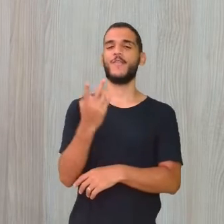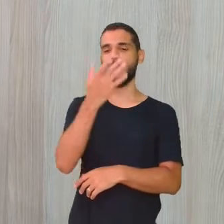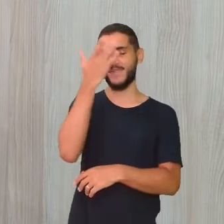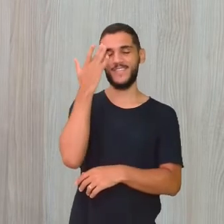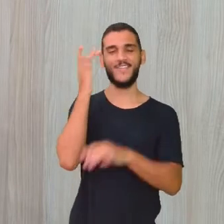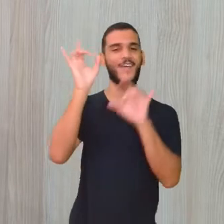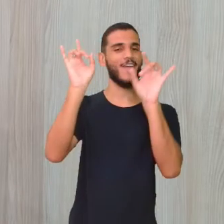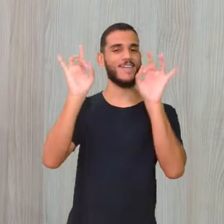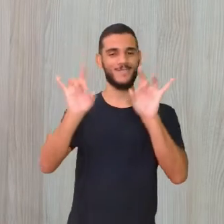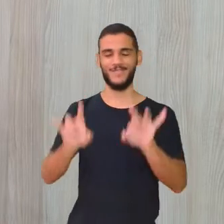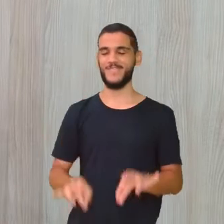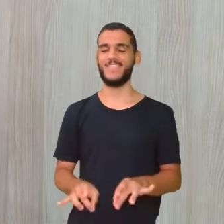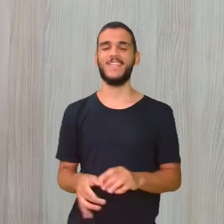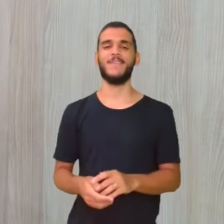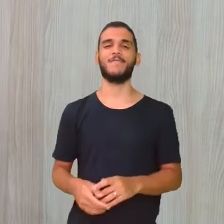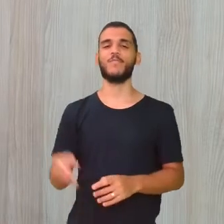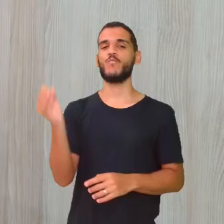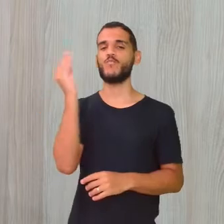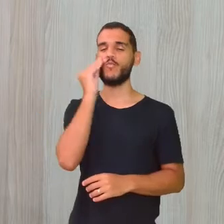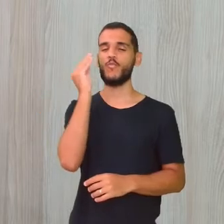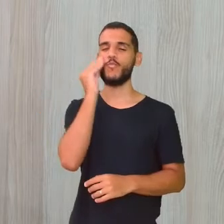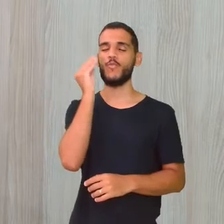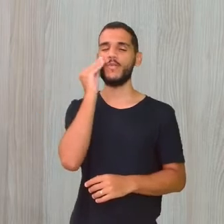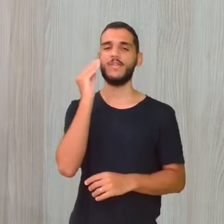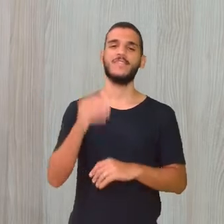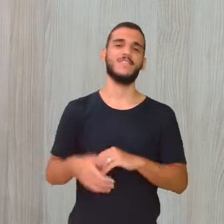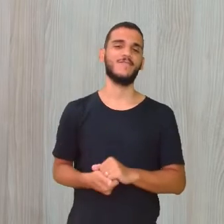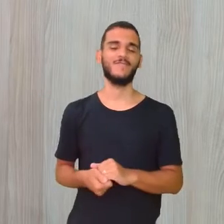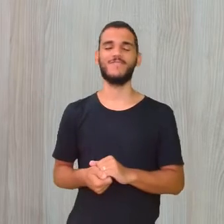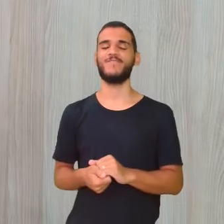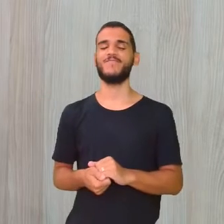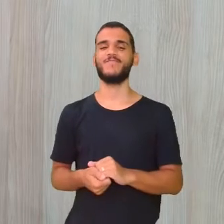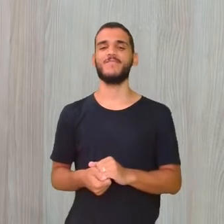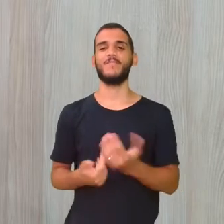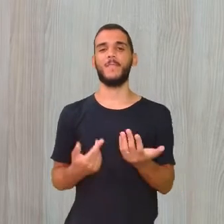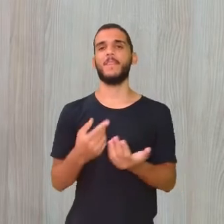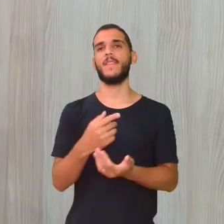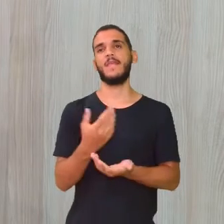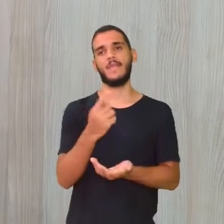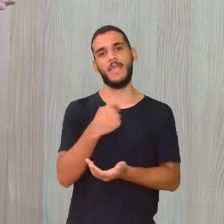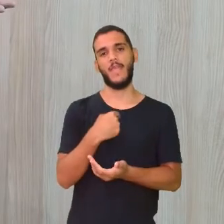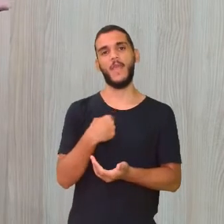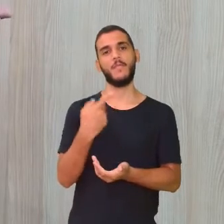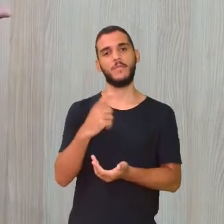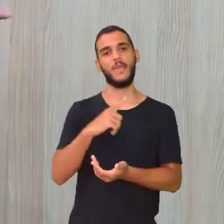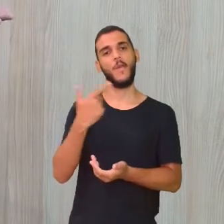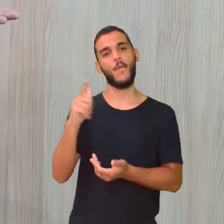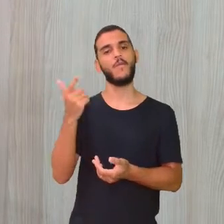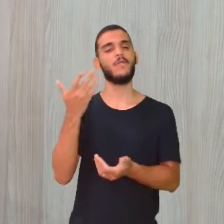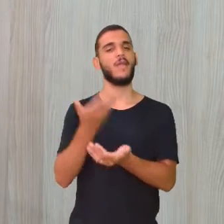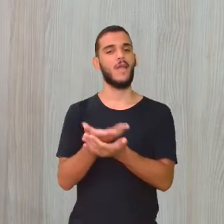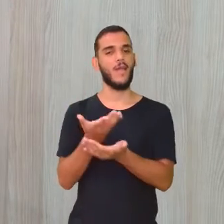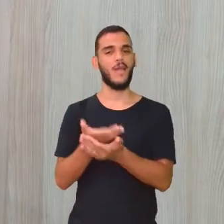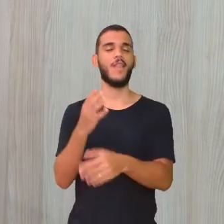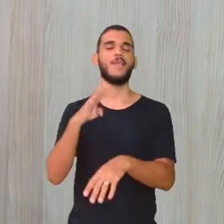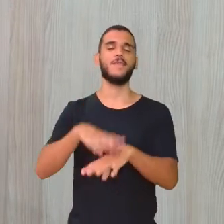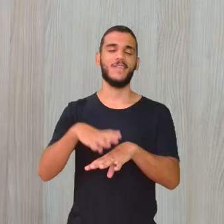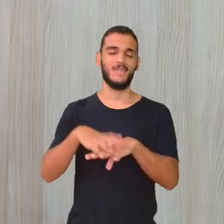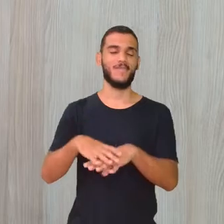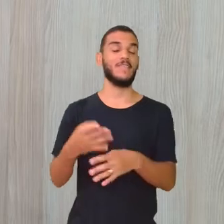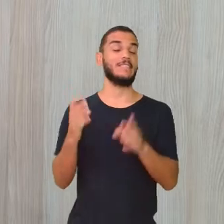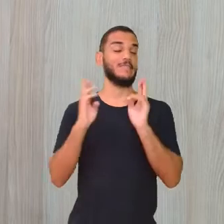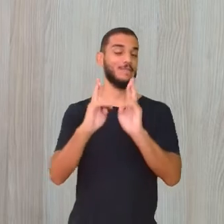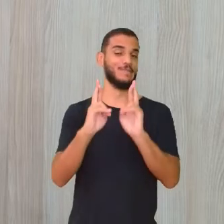incrível, hein? Um beijo do rostinho lindo. Quem sabe eu não apareci em outra aula de matemática, né? Fica aguardando aí,